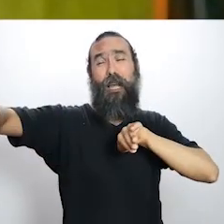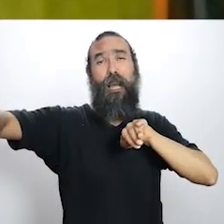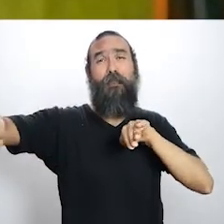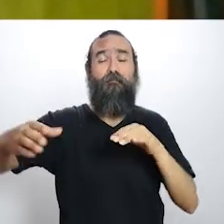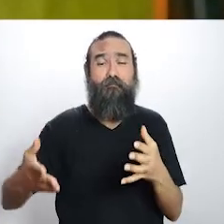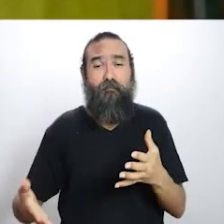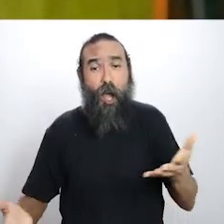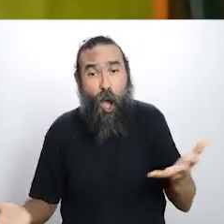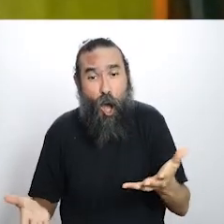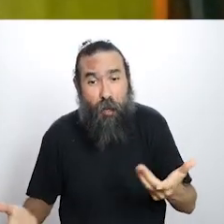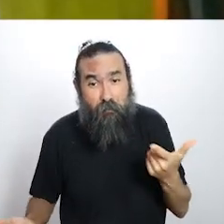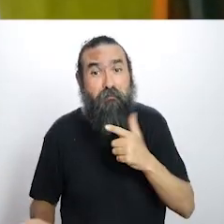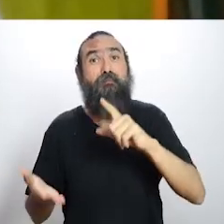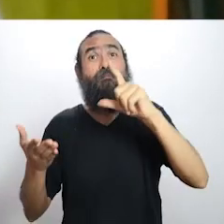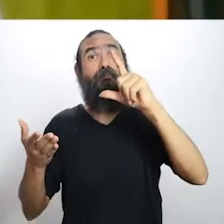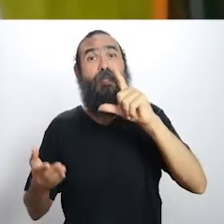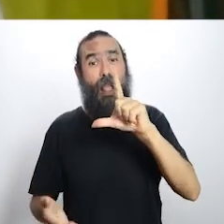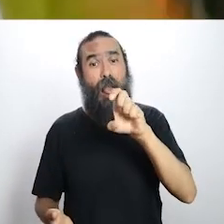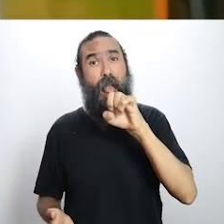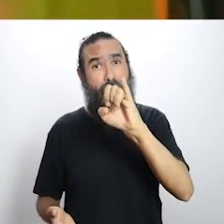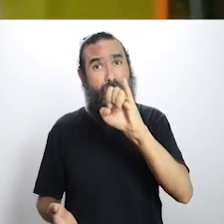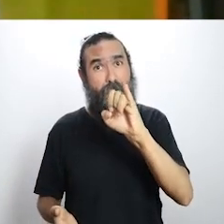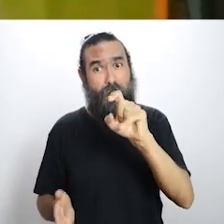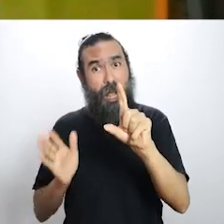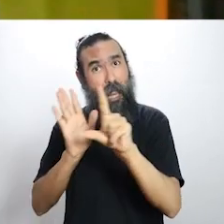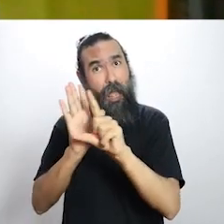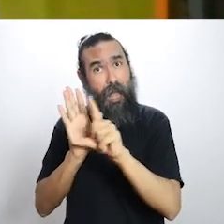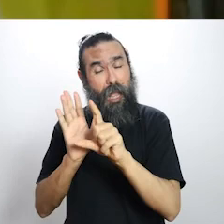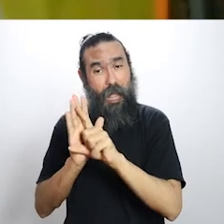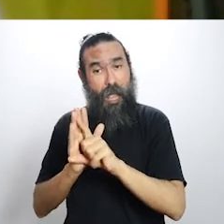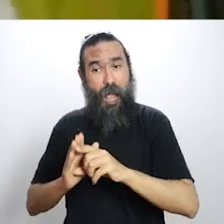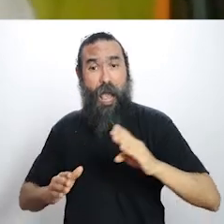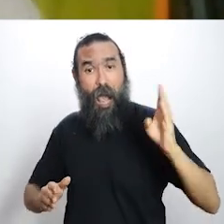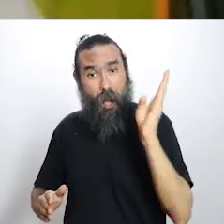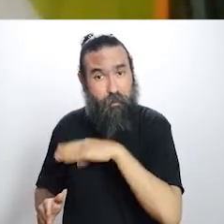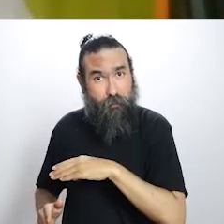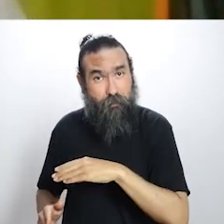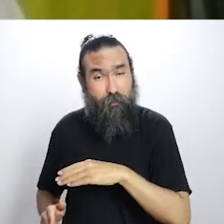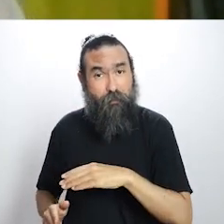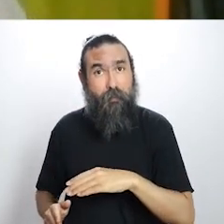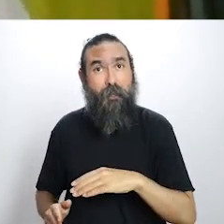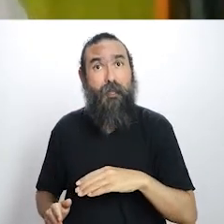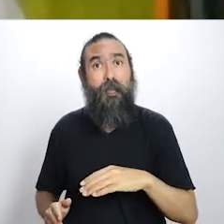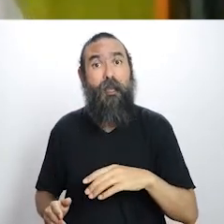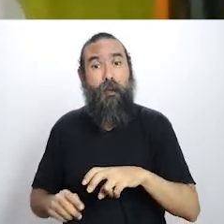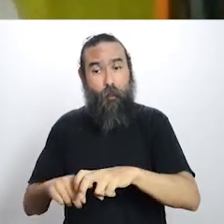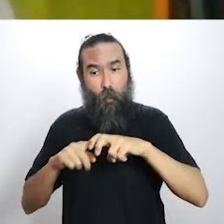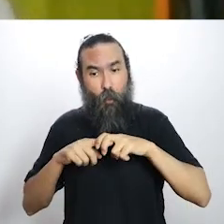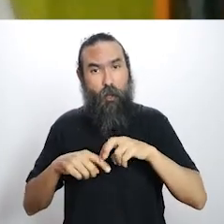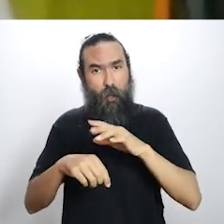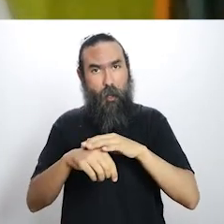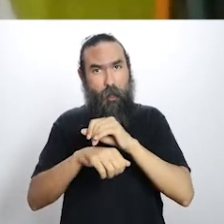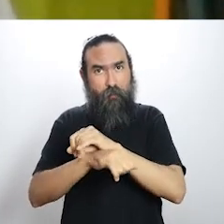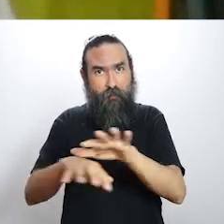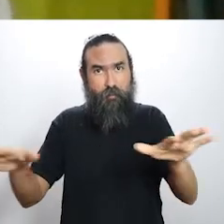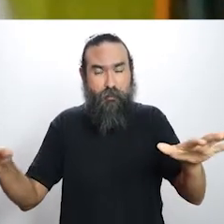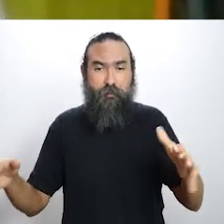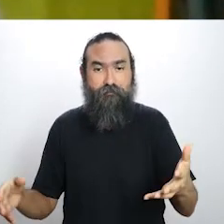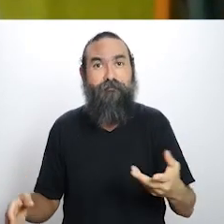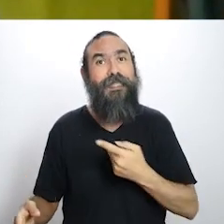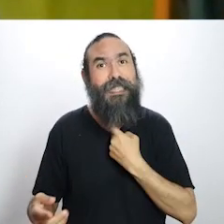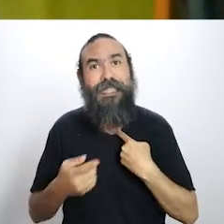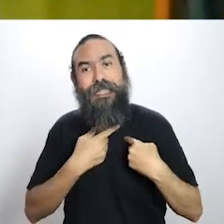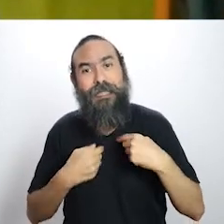saiu essa lei emergencial que cada vez está se tornando mais próxima. Espero que